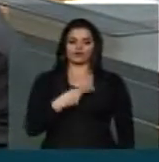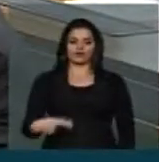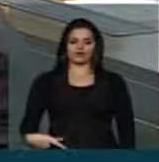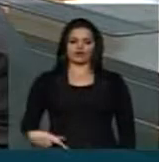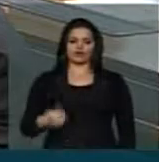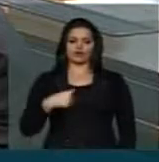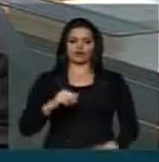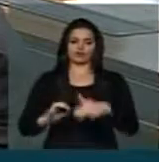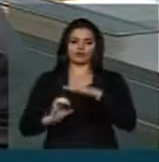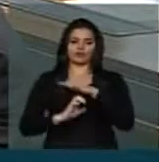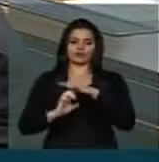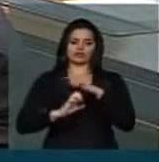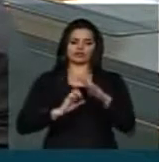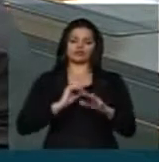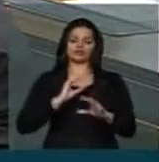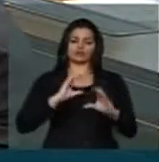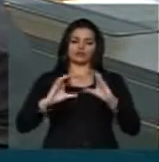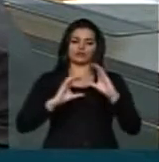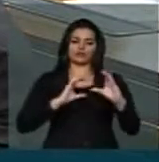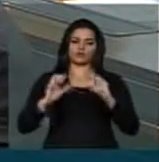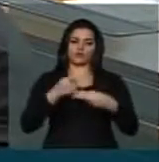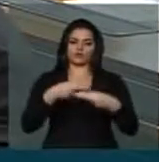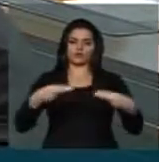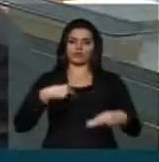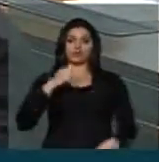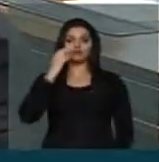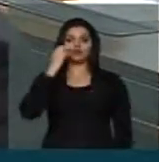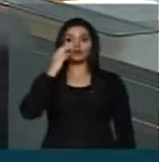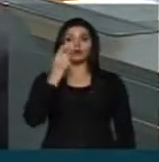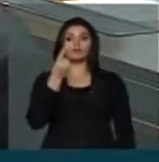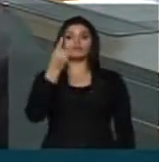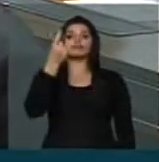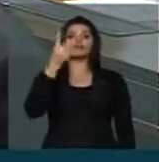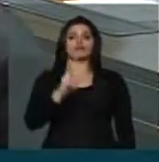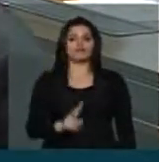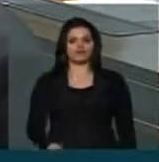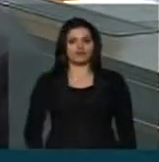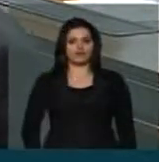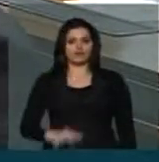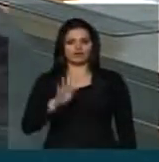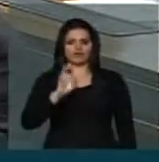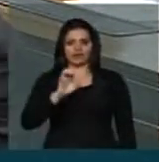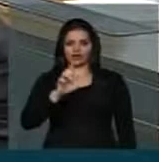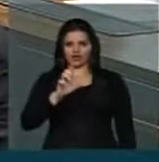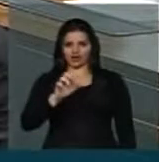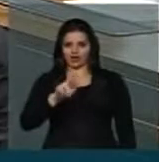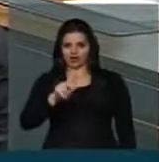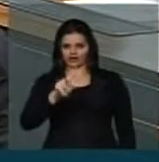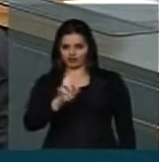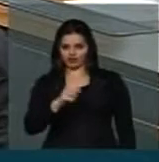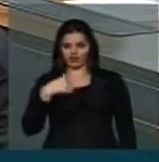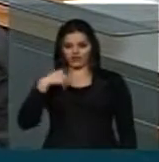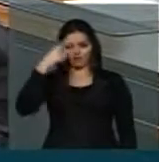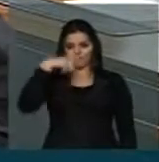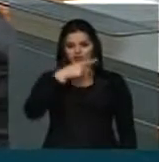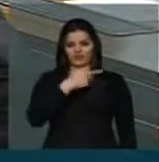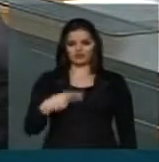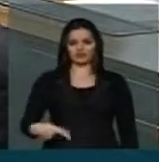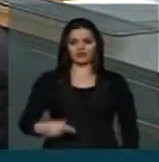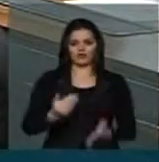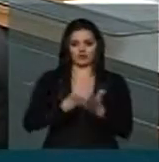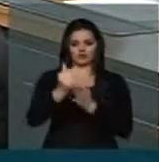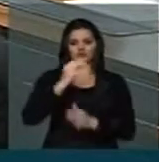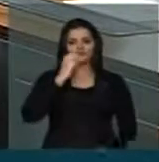de telecomunicações que lançou o primeiro telefone celular do Brasil, que era a antiga Telerge, quando se iniciou o serviço